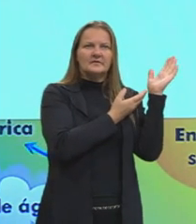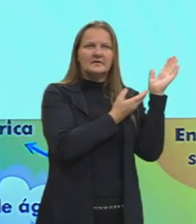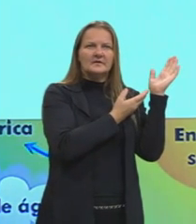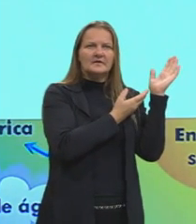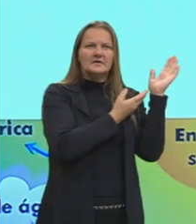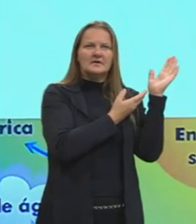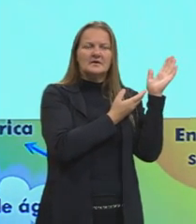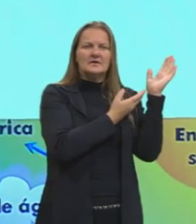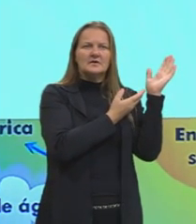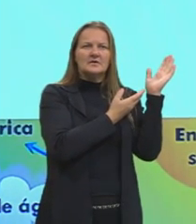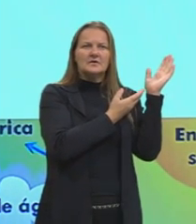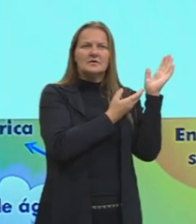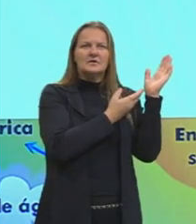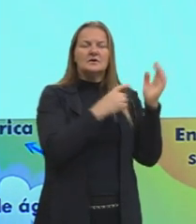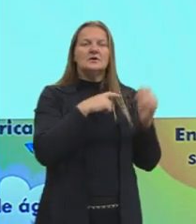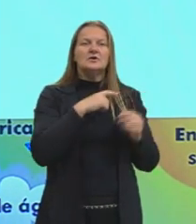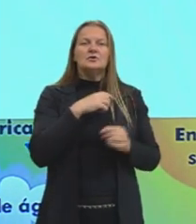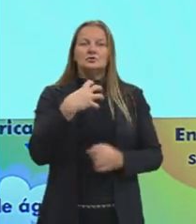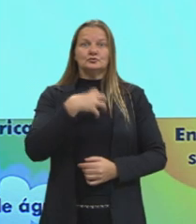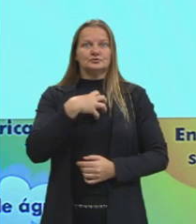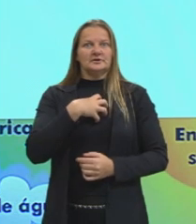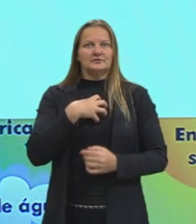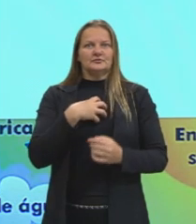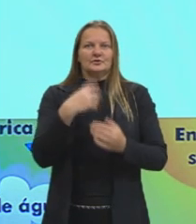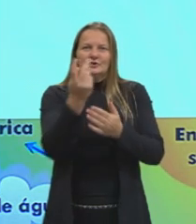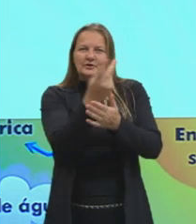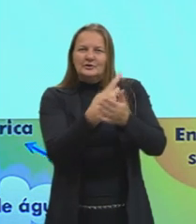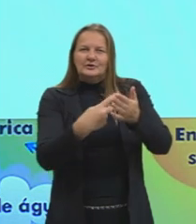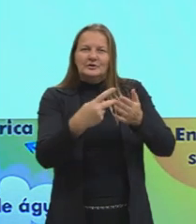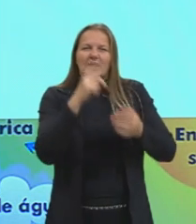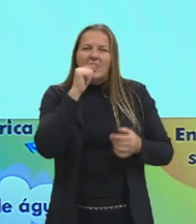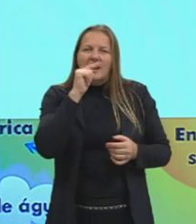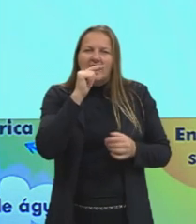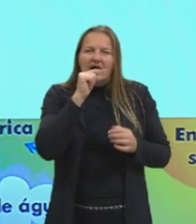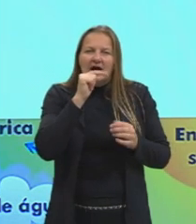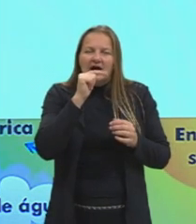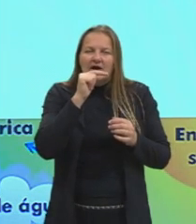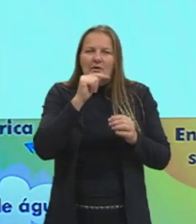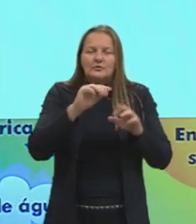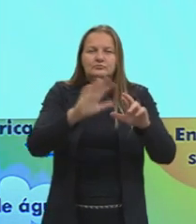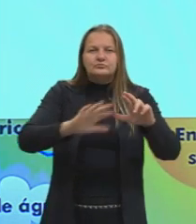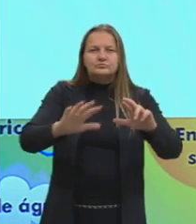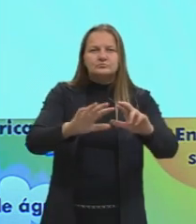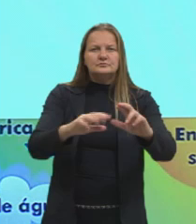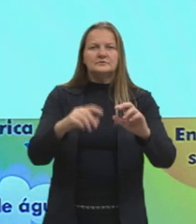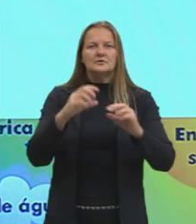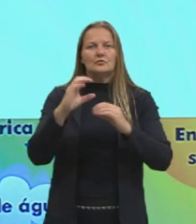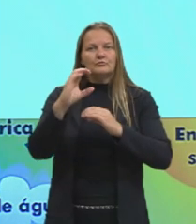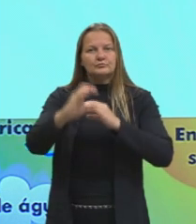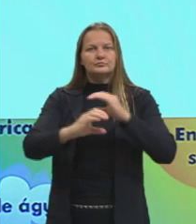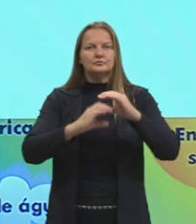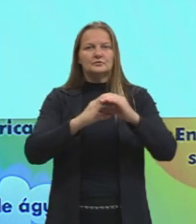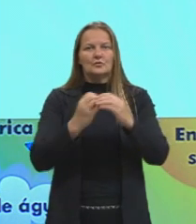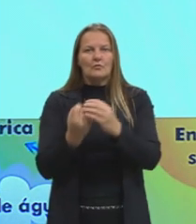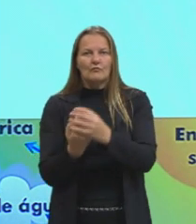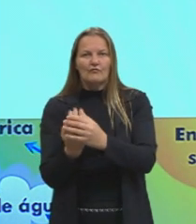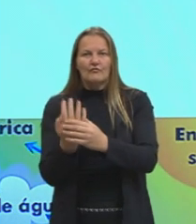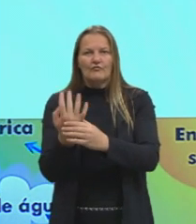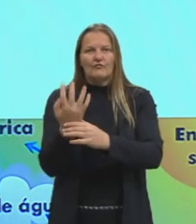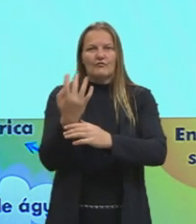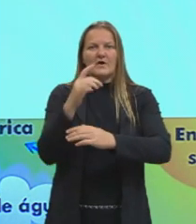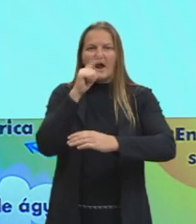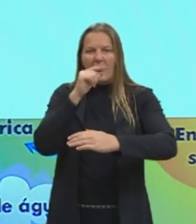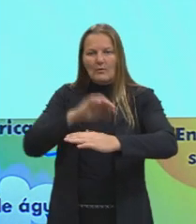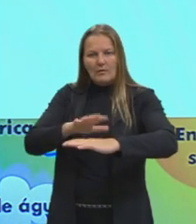formas várias formas nós temos uma forma né que essa água é tem o seu ciclo né lavar evapora